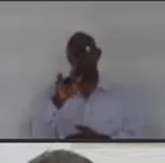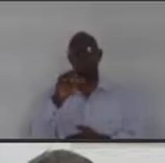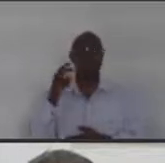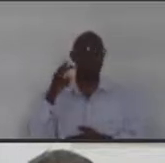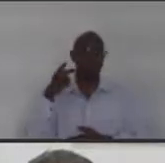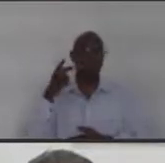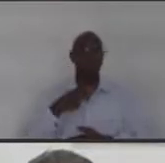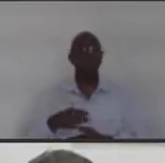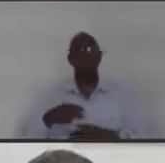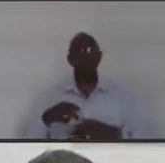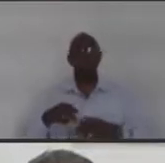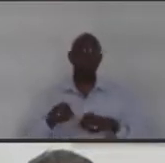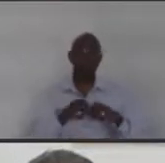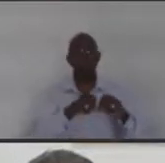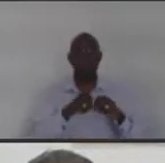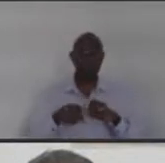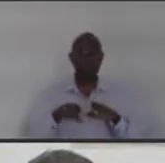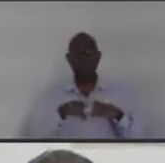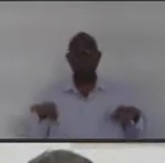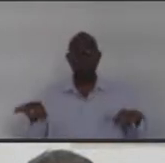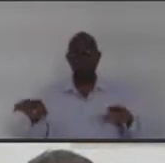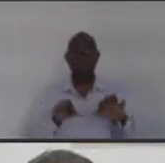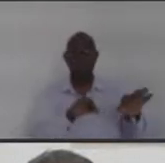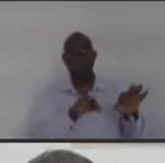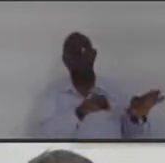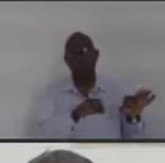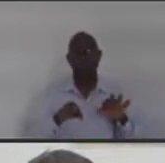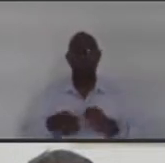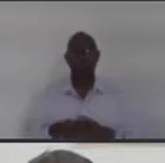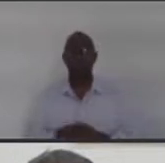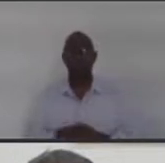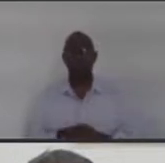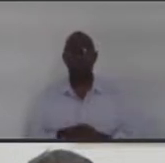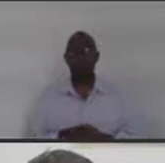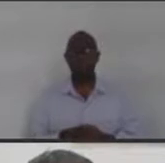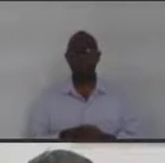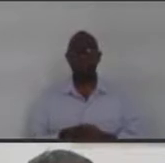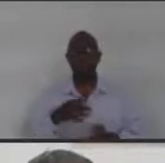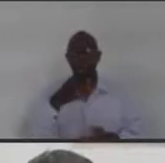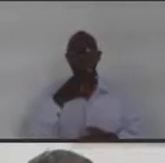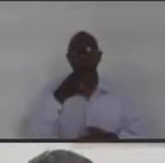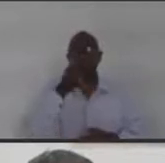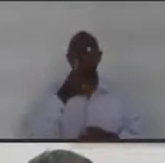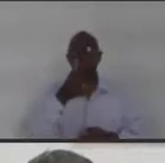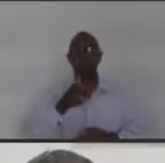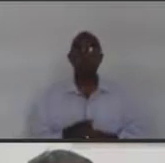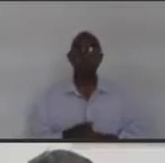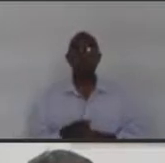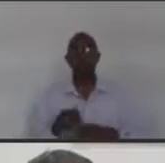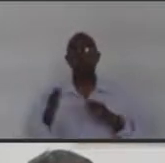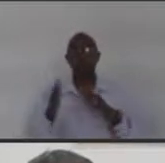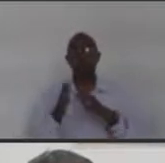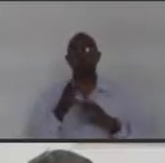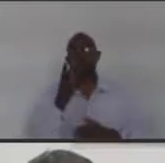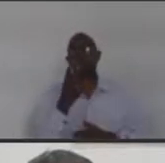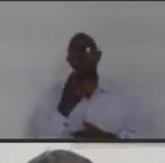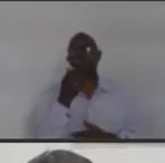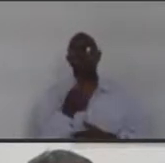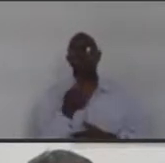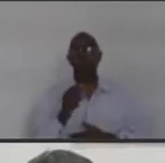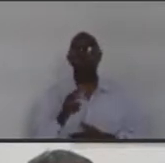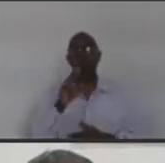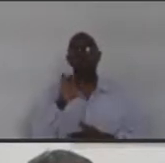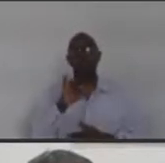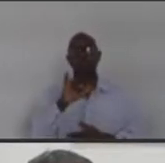operação Taburaco, indicação 4.041, até a indicação 4.046, todos os vereadores William Souza,